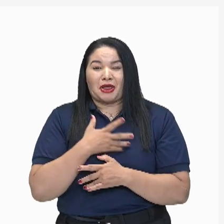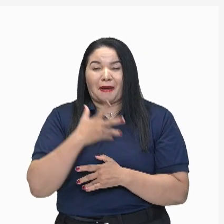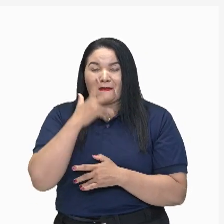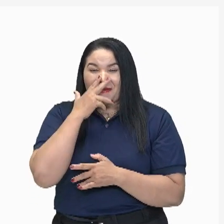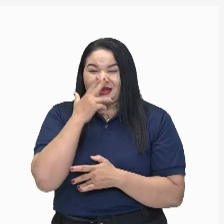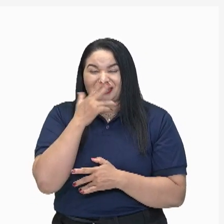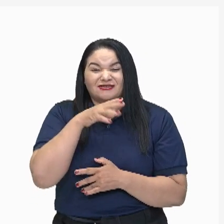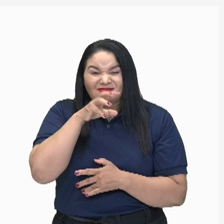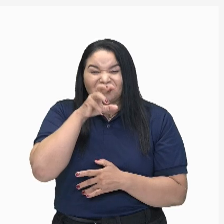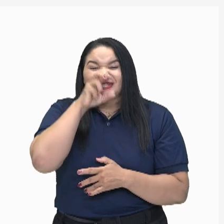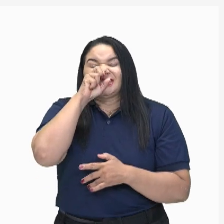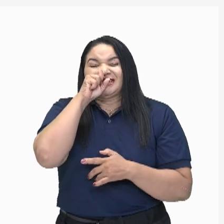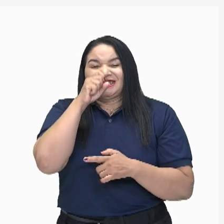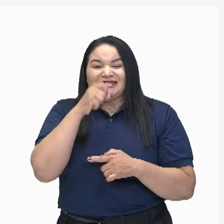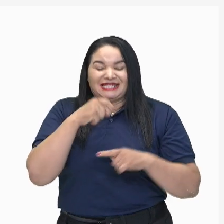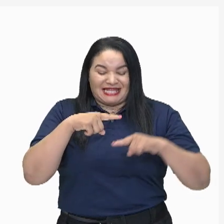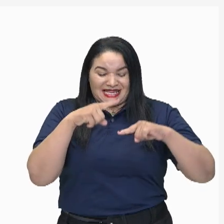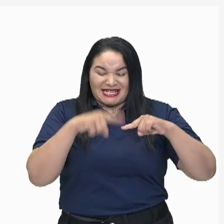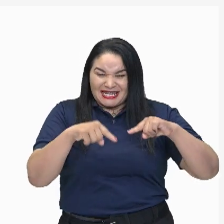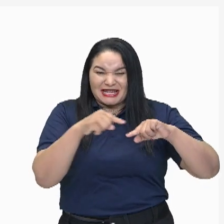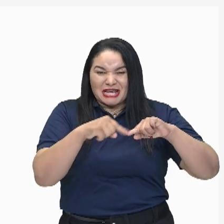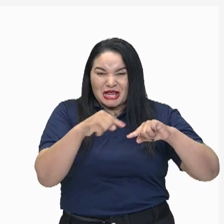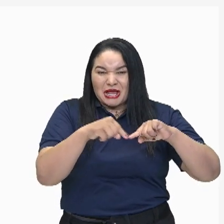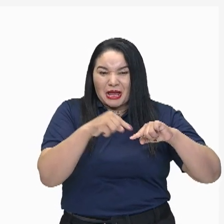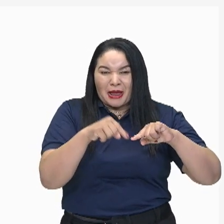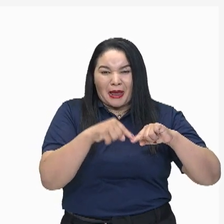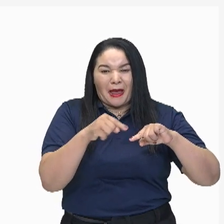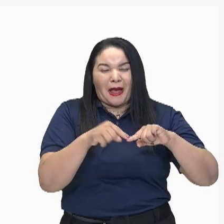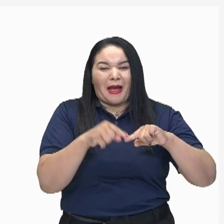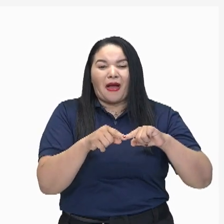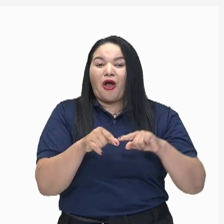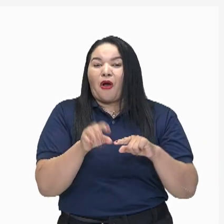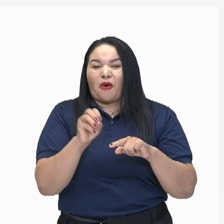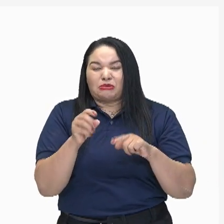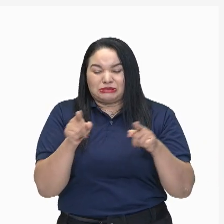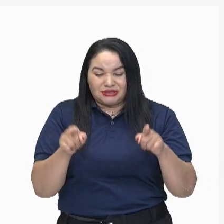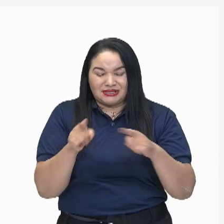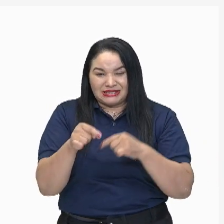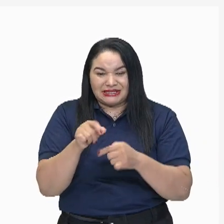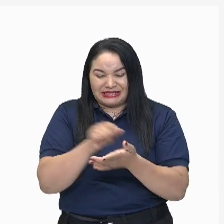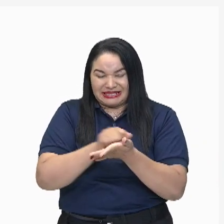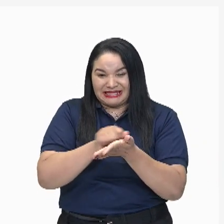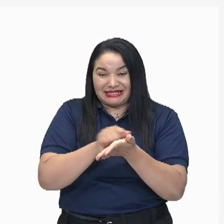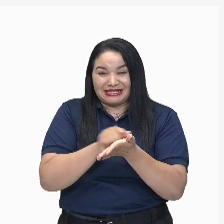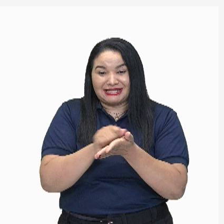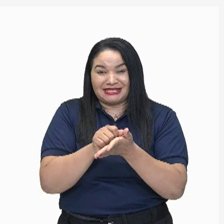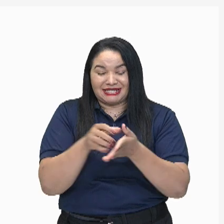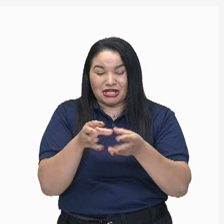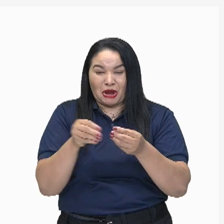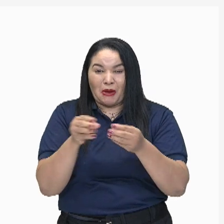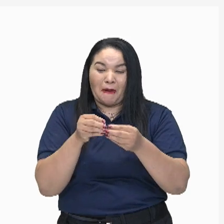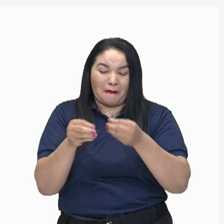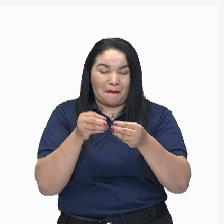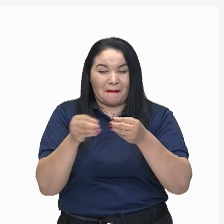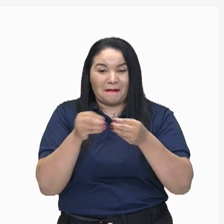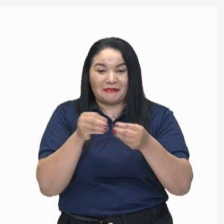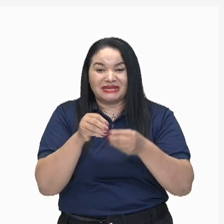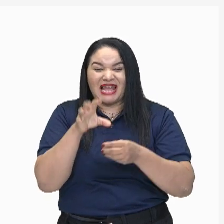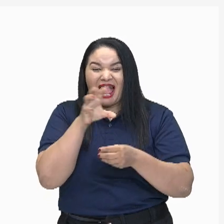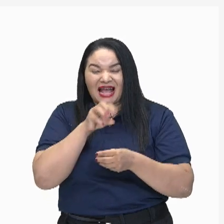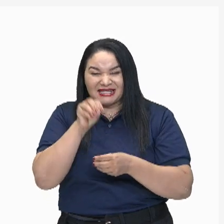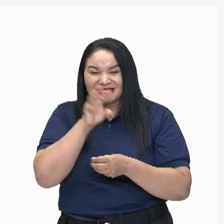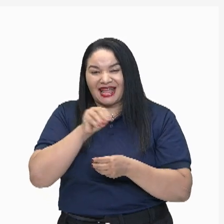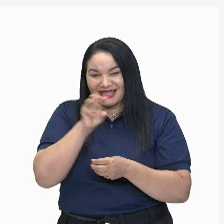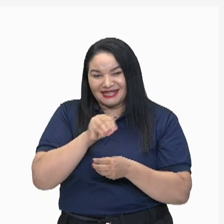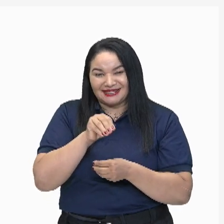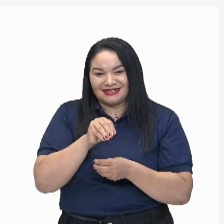do cheiro de esmalte de unhas, de sabão aristolino e plástico mastigado. Então você vê aí que a